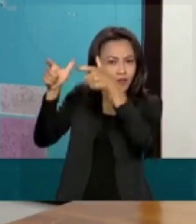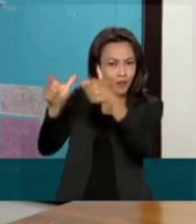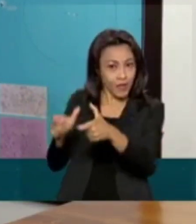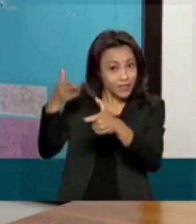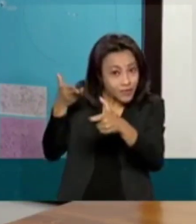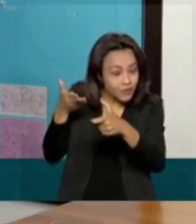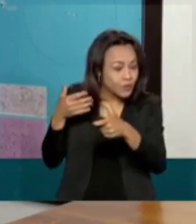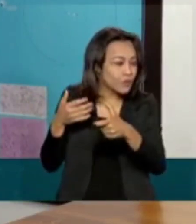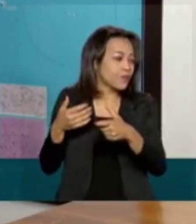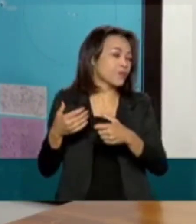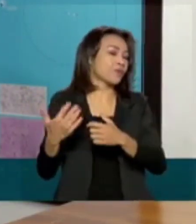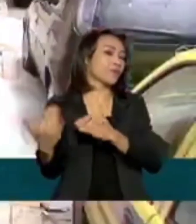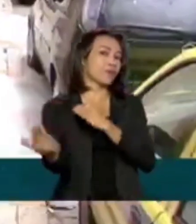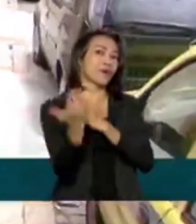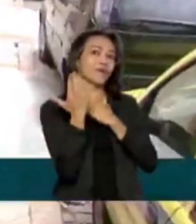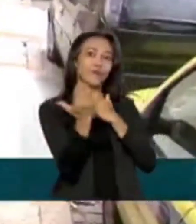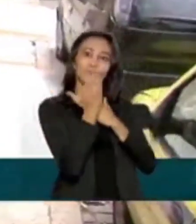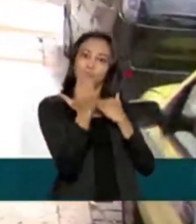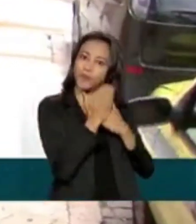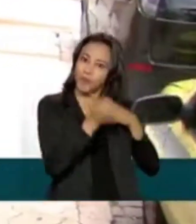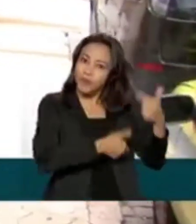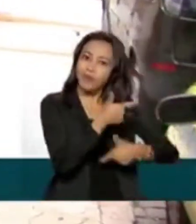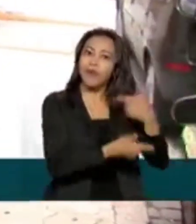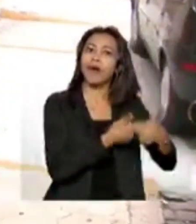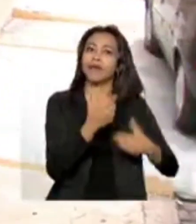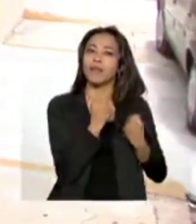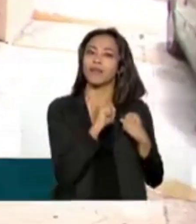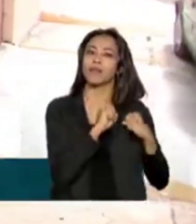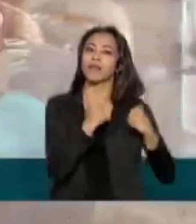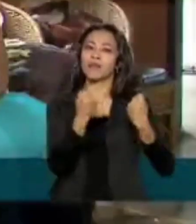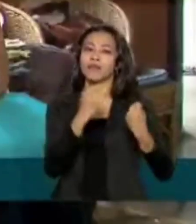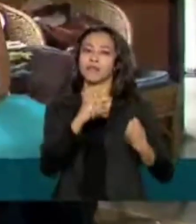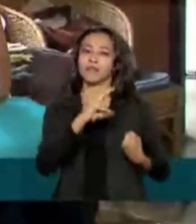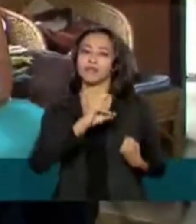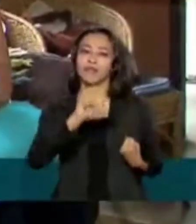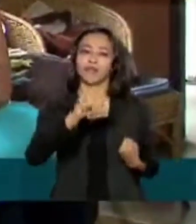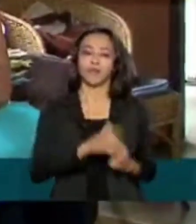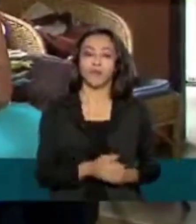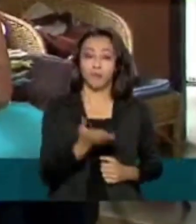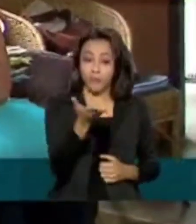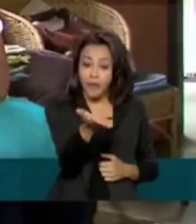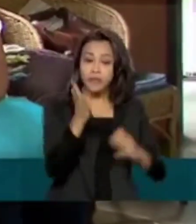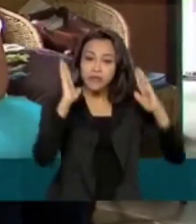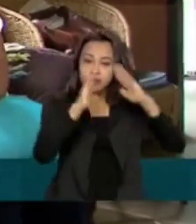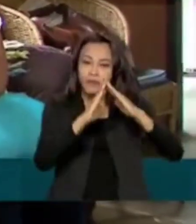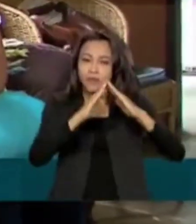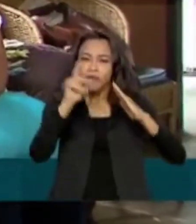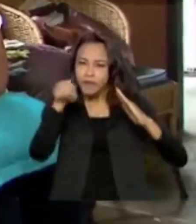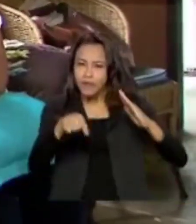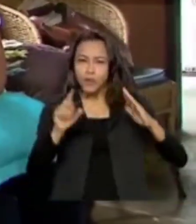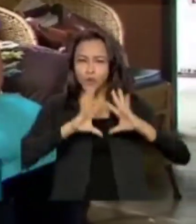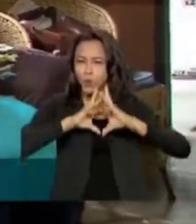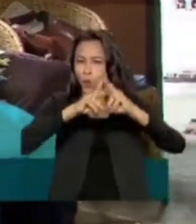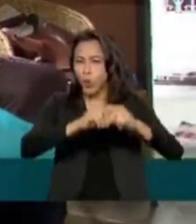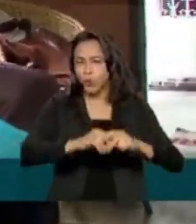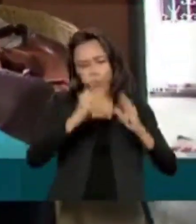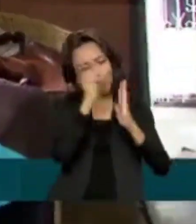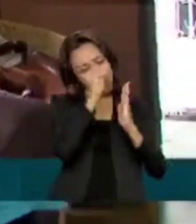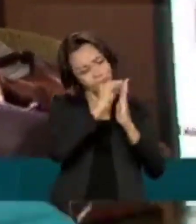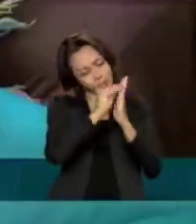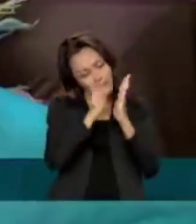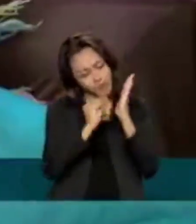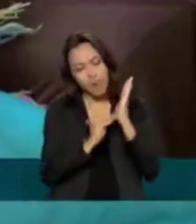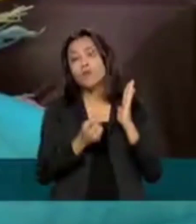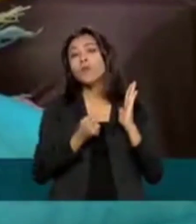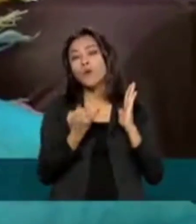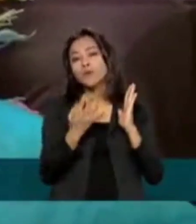ajudar muito a Defesa Civil. Em 11% das residências vai ser adotado o modelo completo, com 77